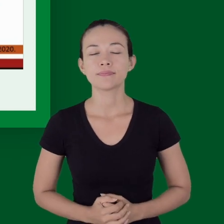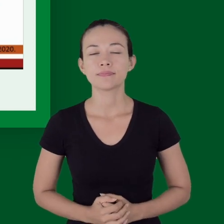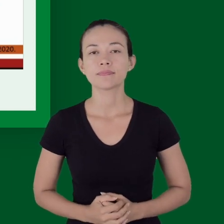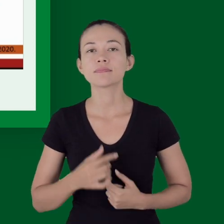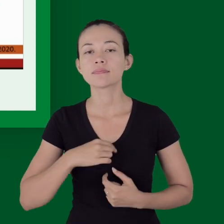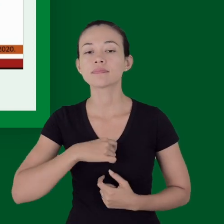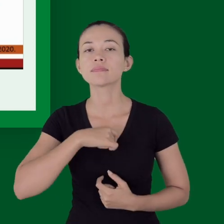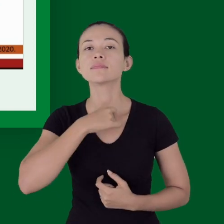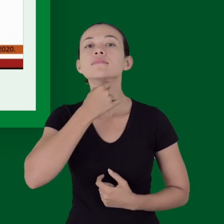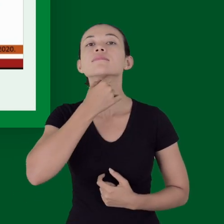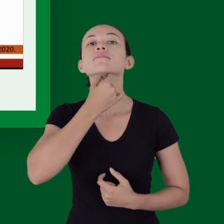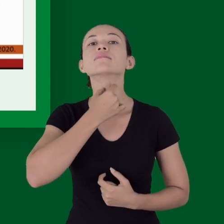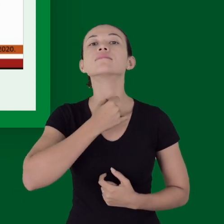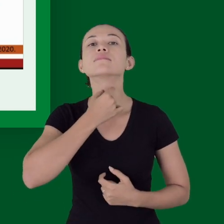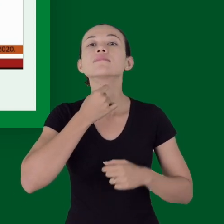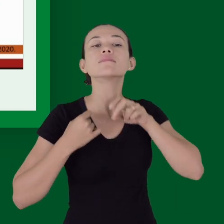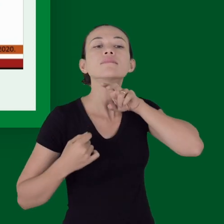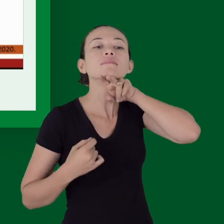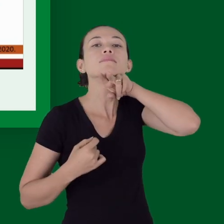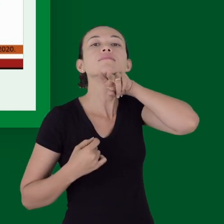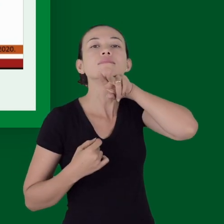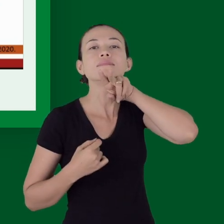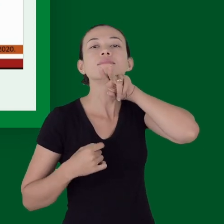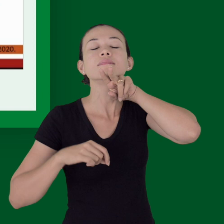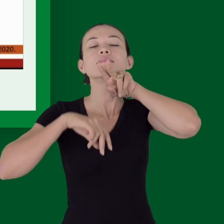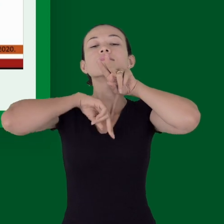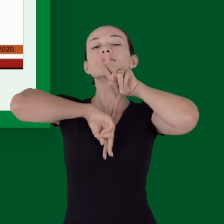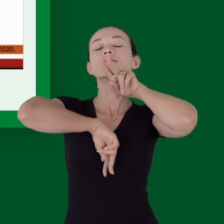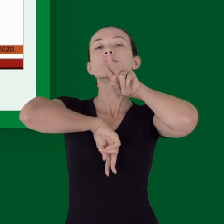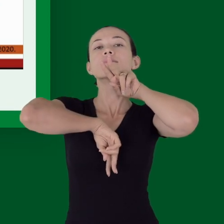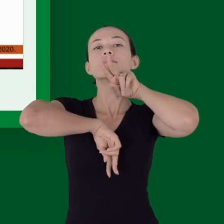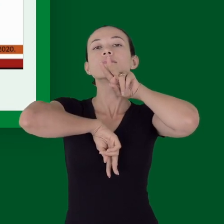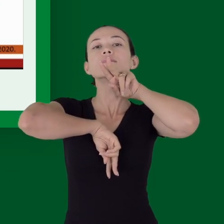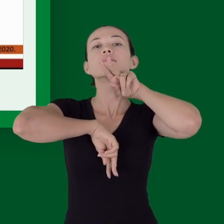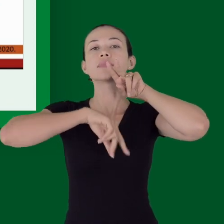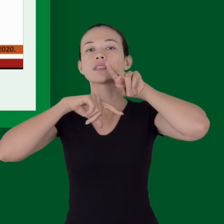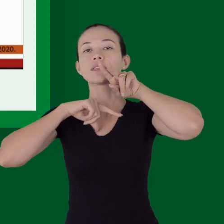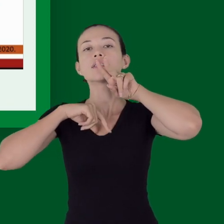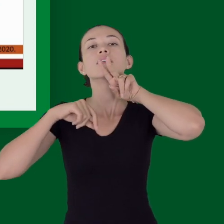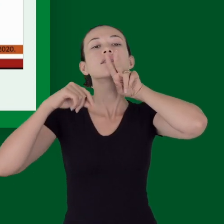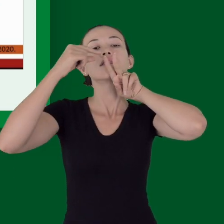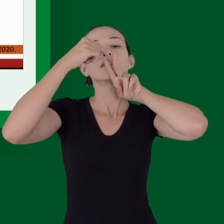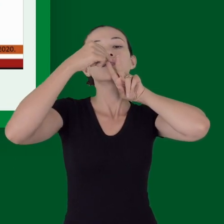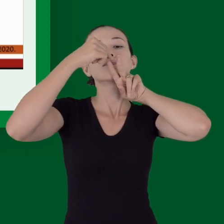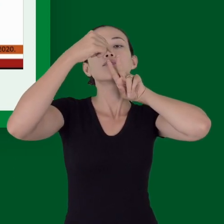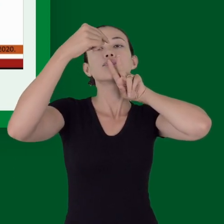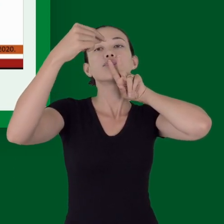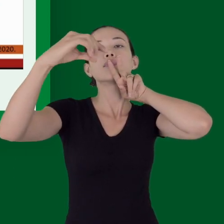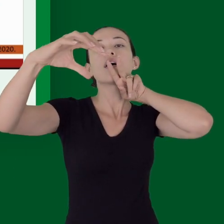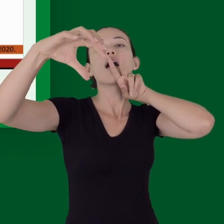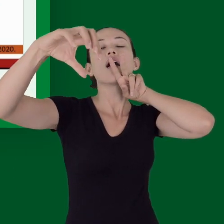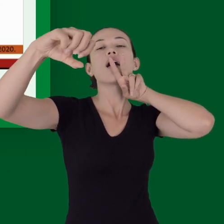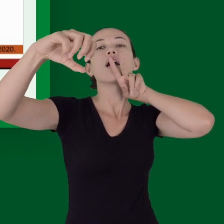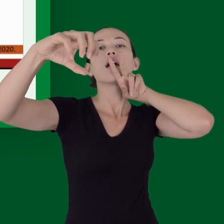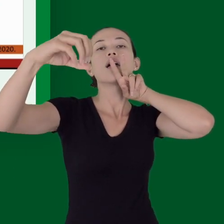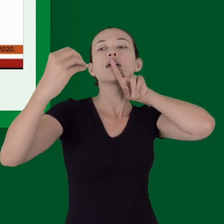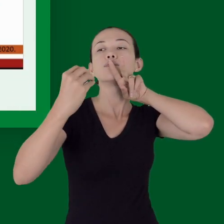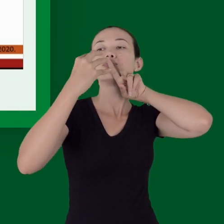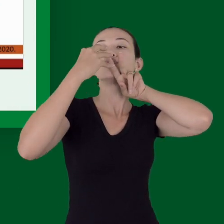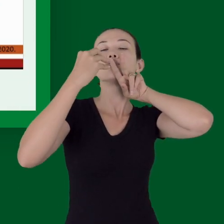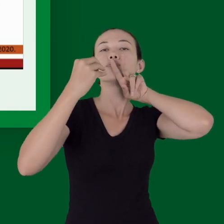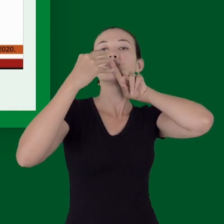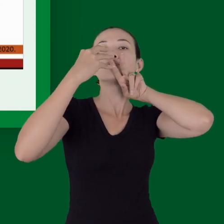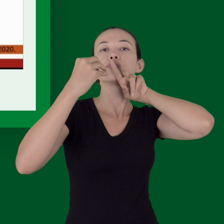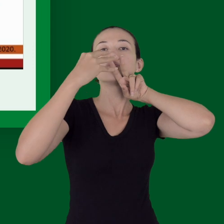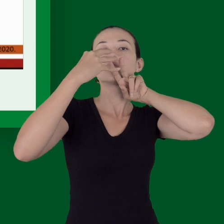bifurcação como o Combitube. Porém, ele tem dois balonetes. Um balonete distal, que fica posicionado no